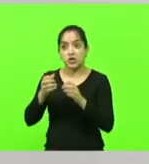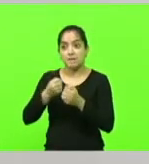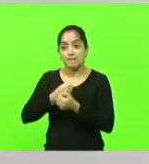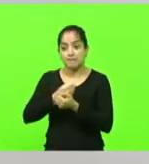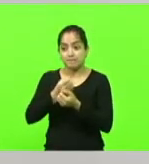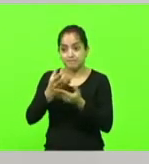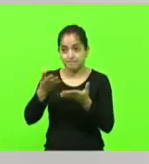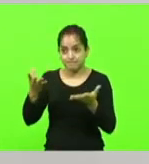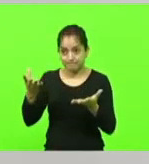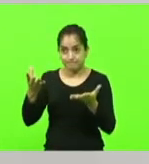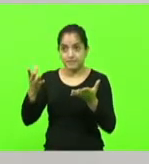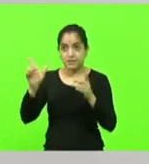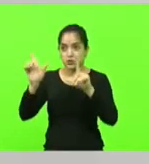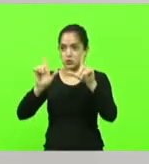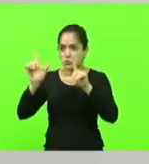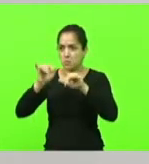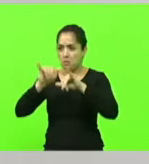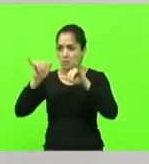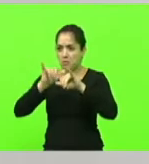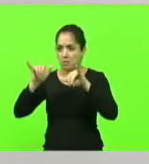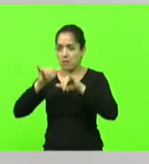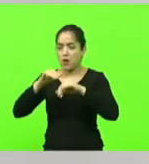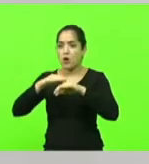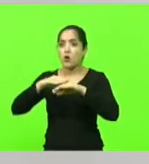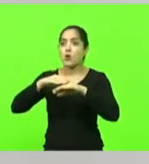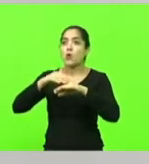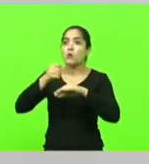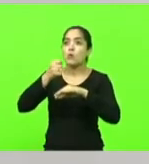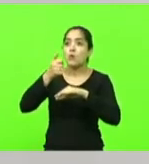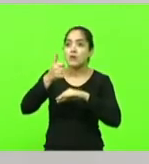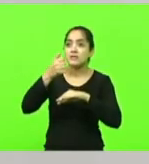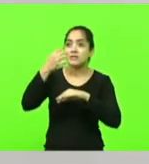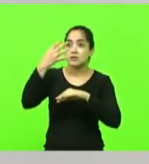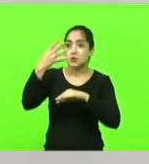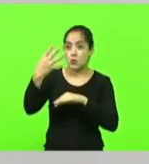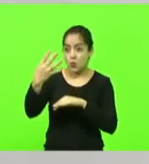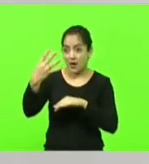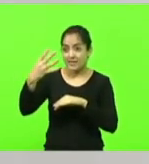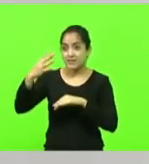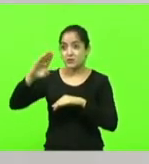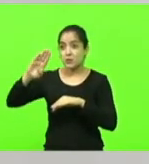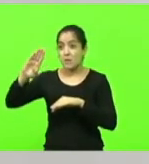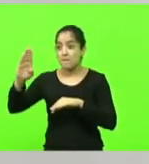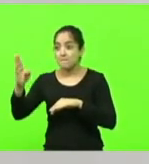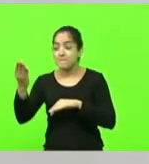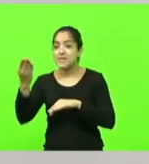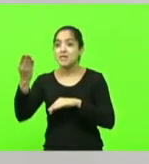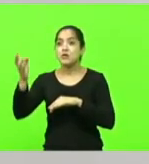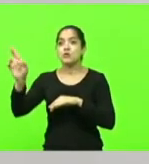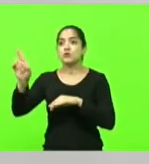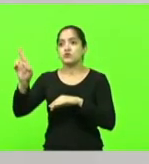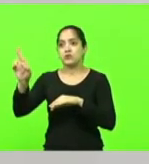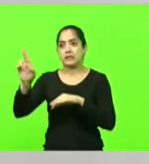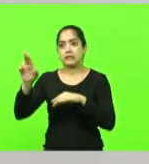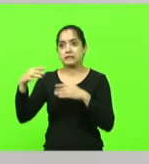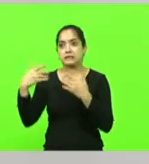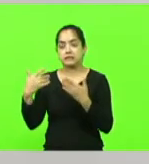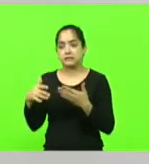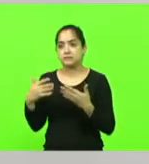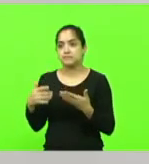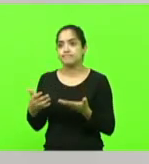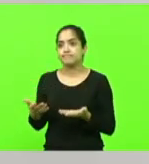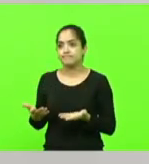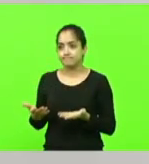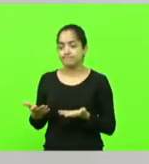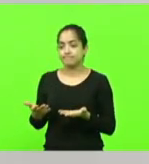só em manchete, quase 4 bilhões de reais. 4 bi.